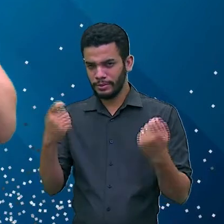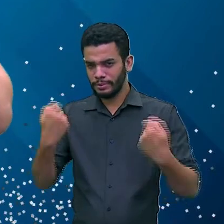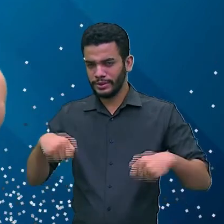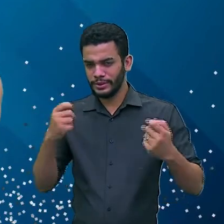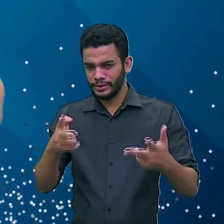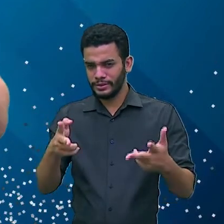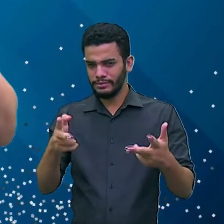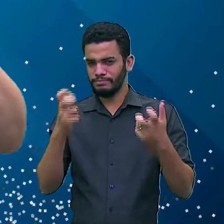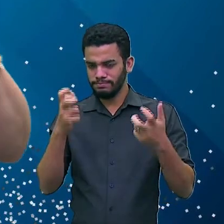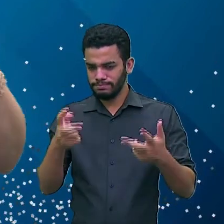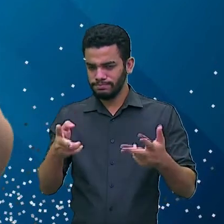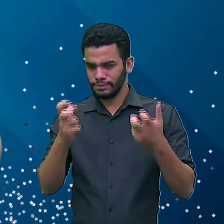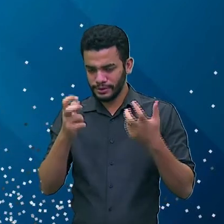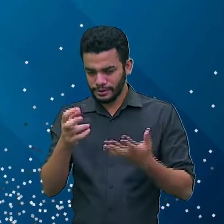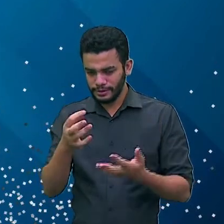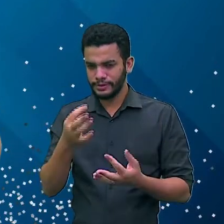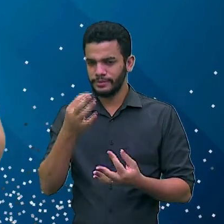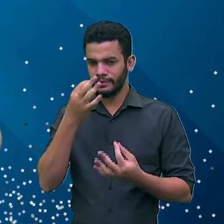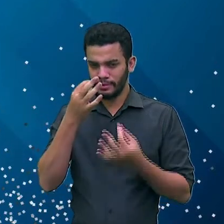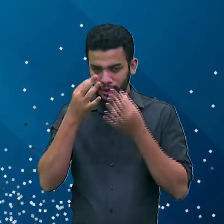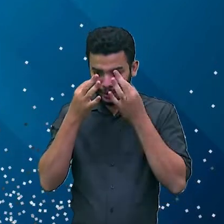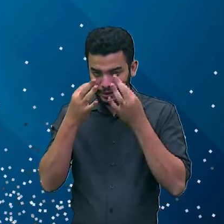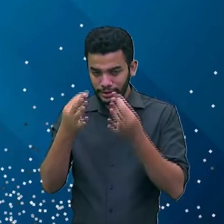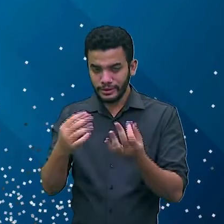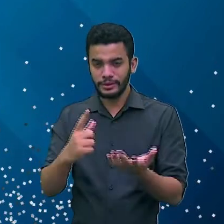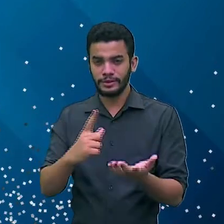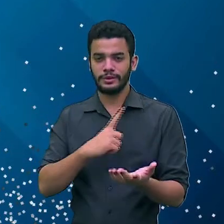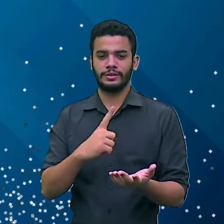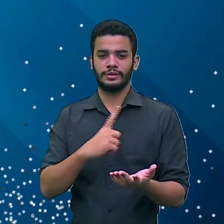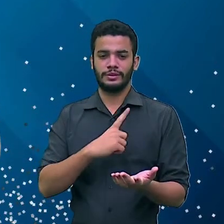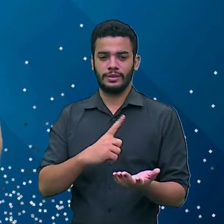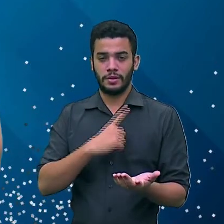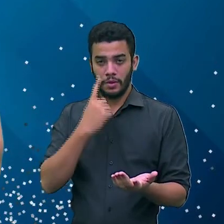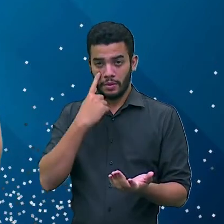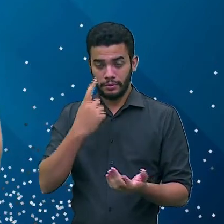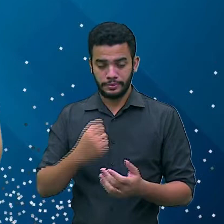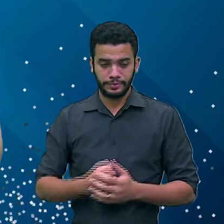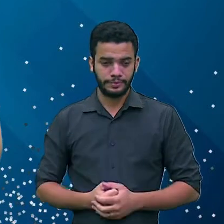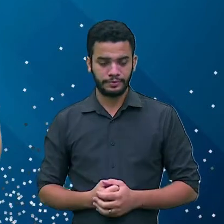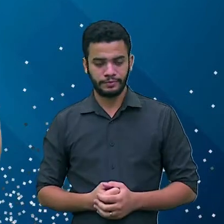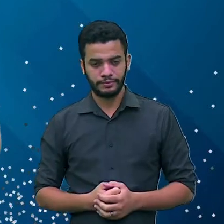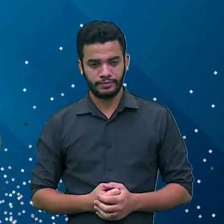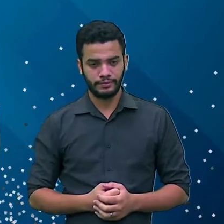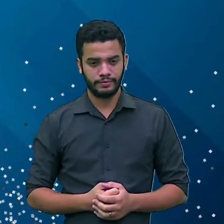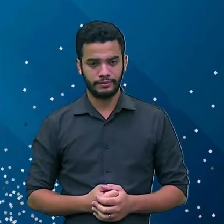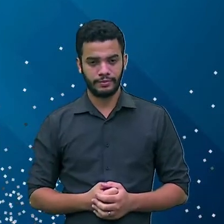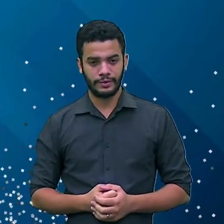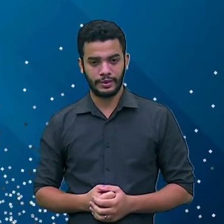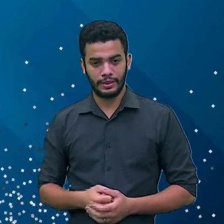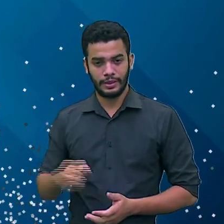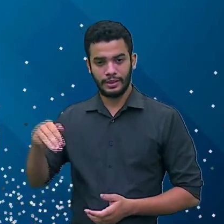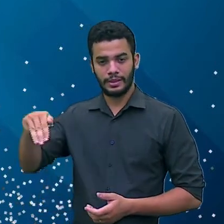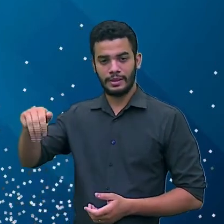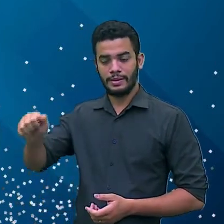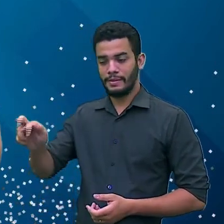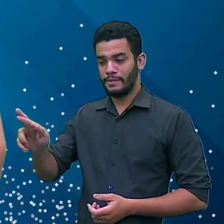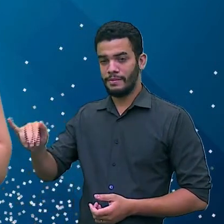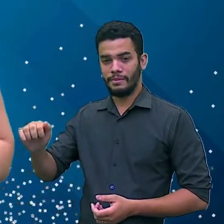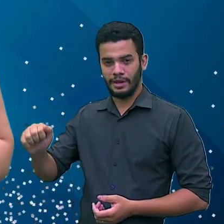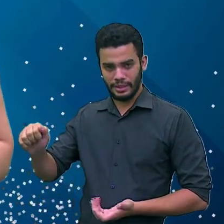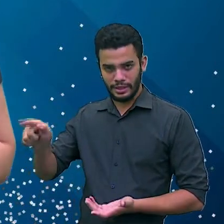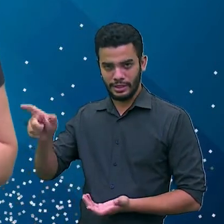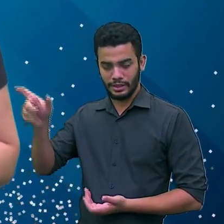bem todas essas informações com os nossos exemplos. Percebam então, Maria é